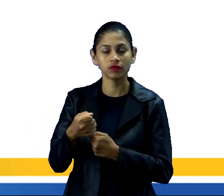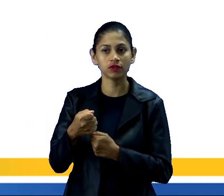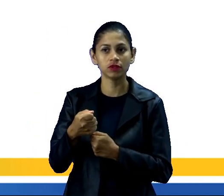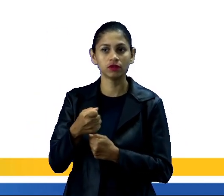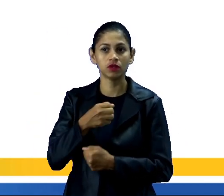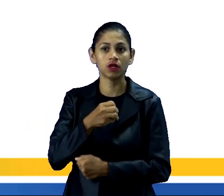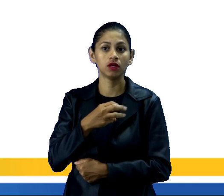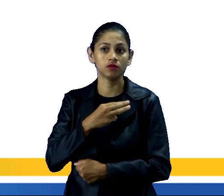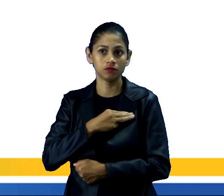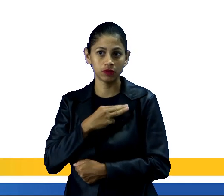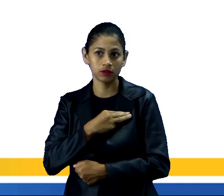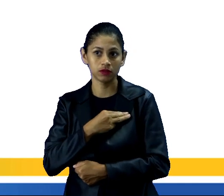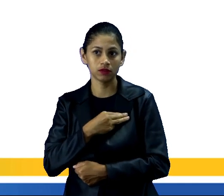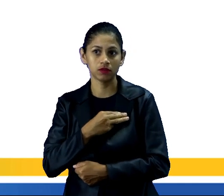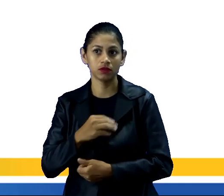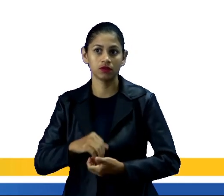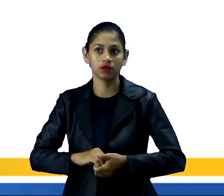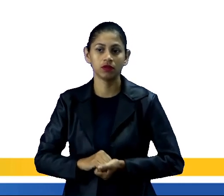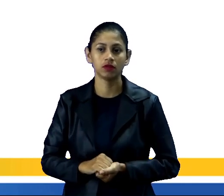né, não.